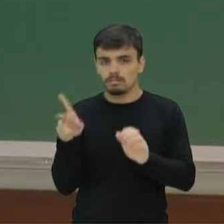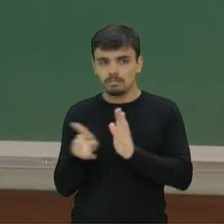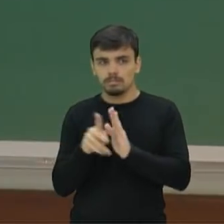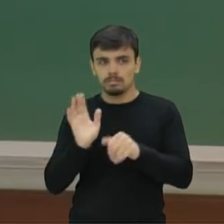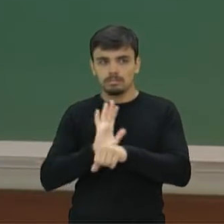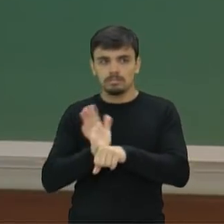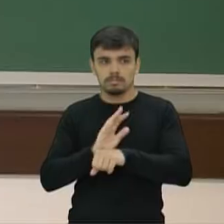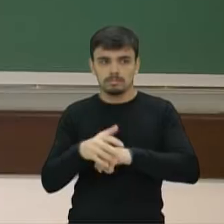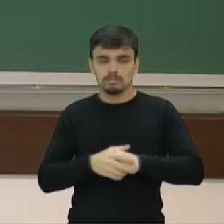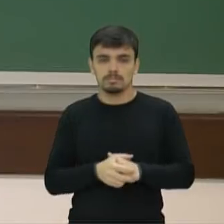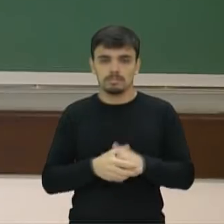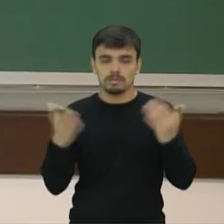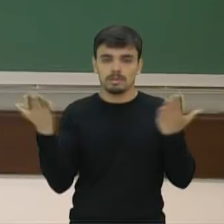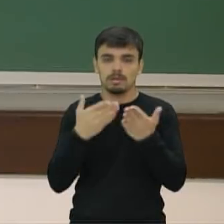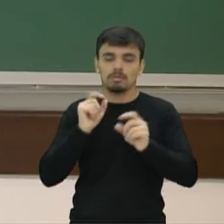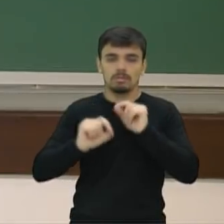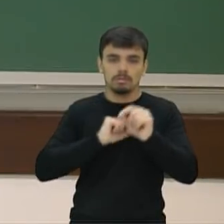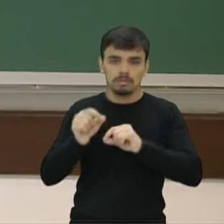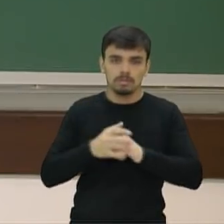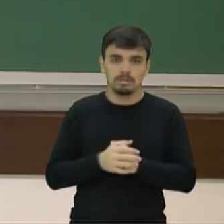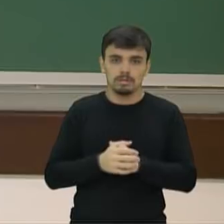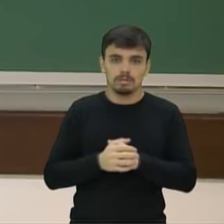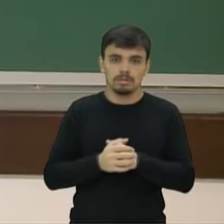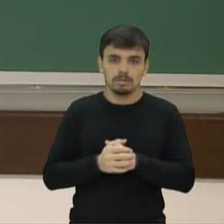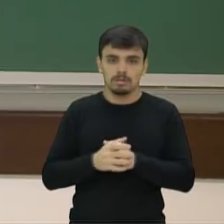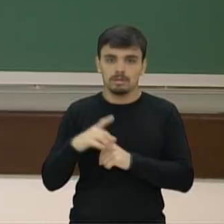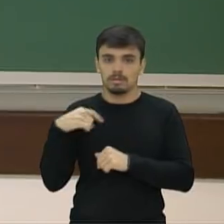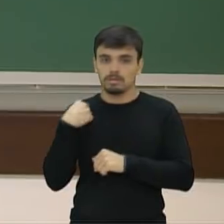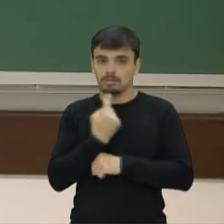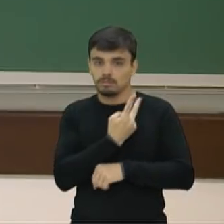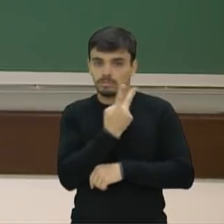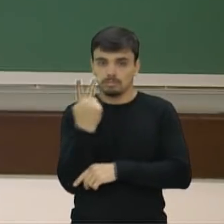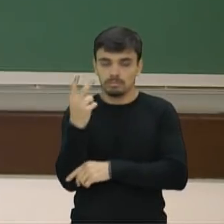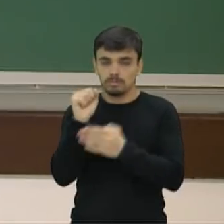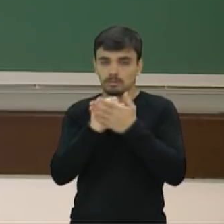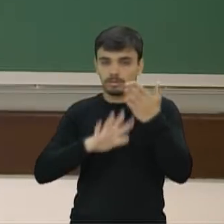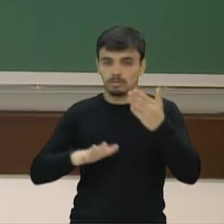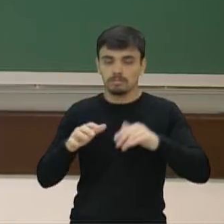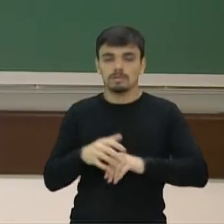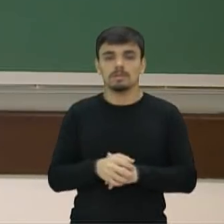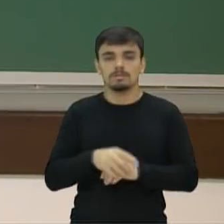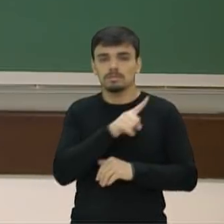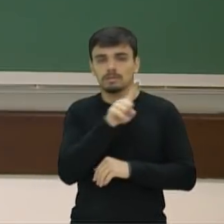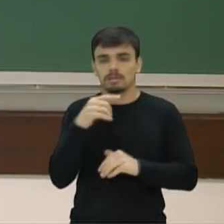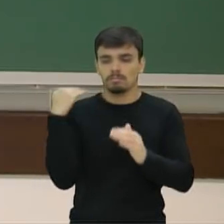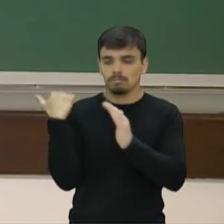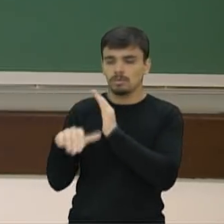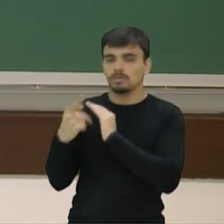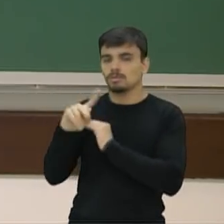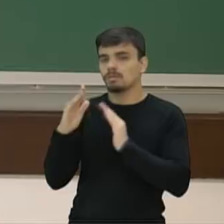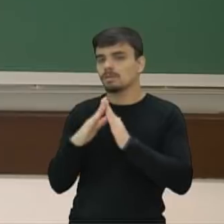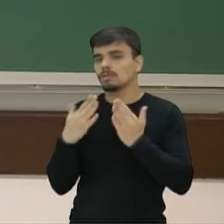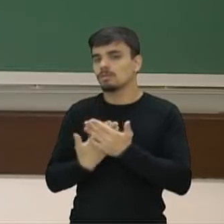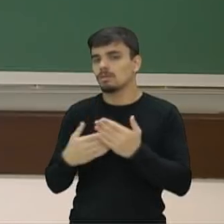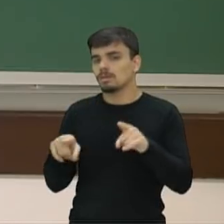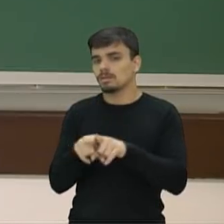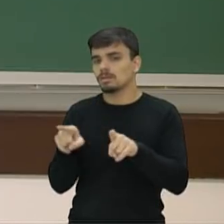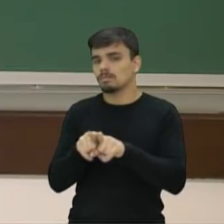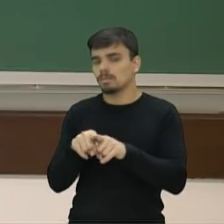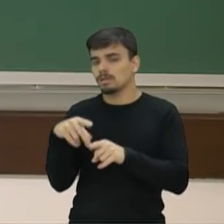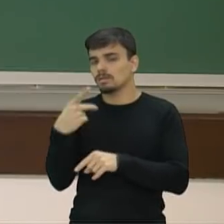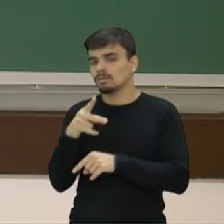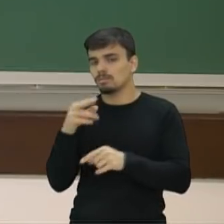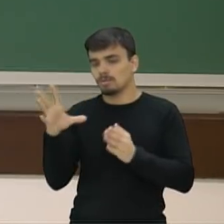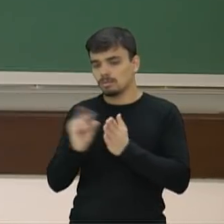vídeo. Agora, passado isso, a nossa segunda atividade, para que você encaminhe para a sua escola ou colégio e também